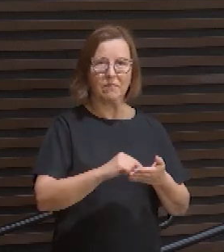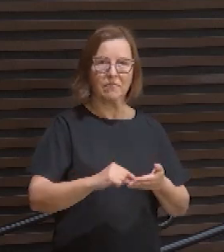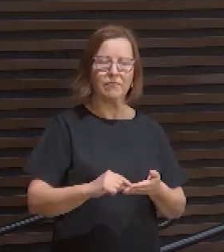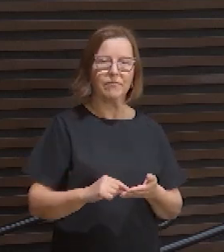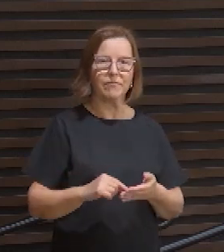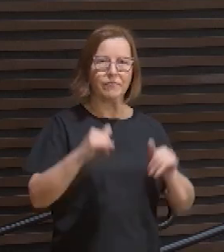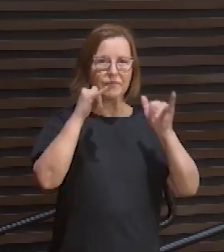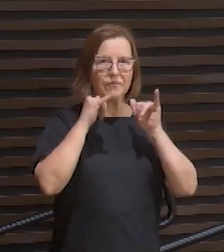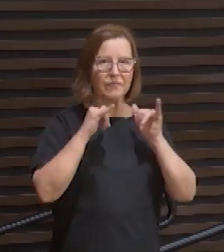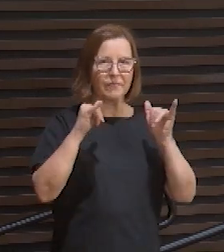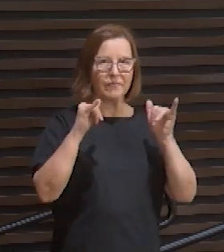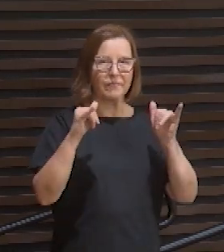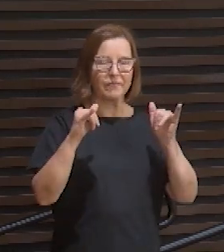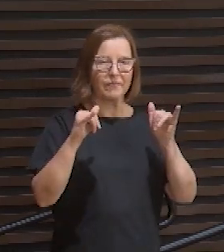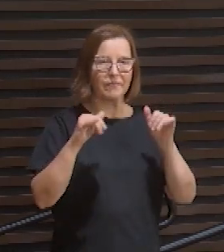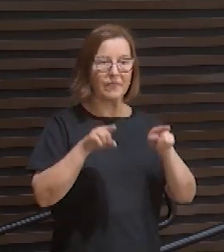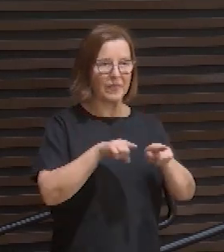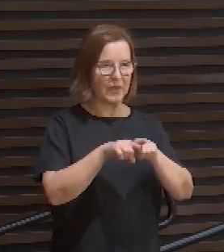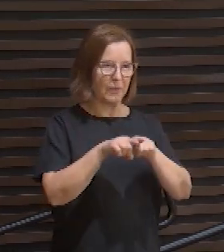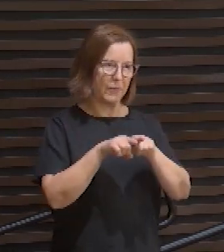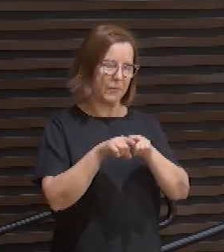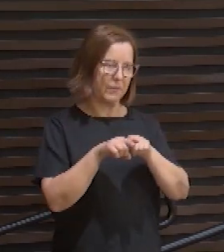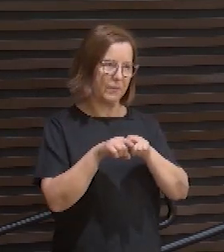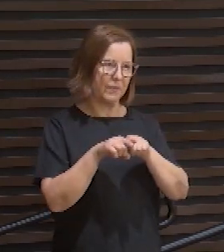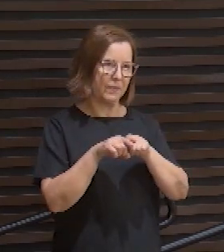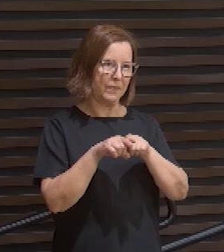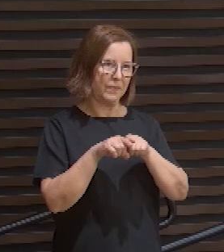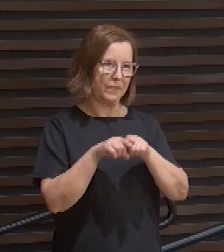Diz assim: irmãos,